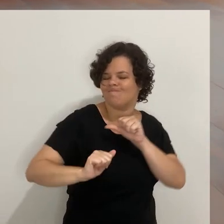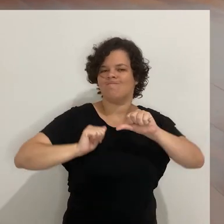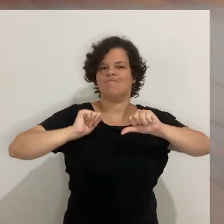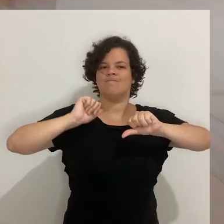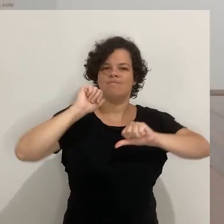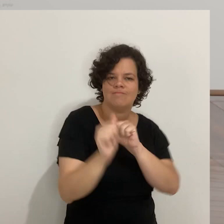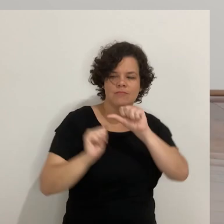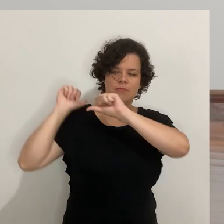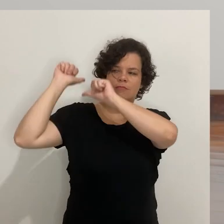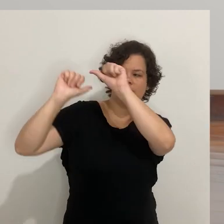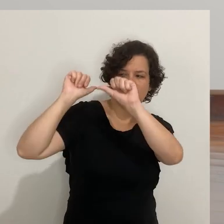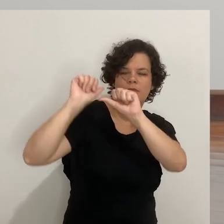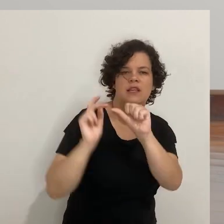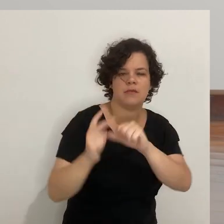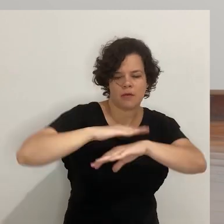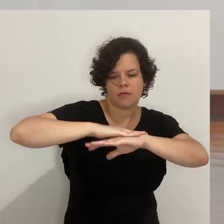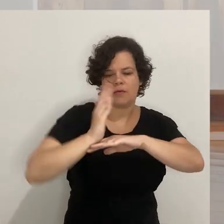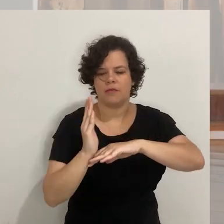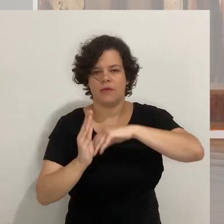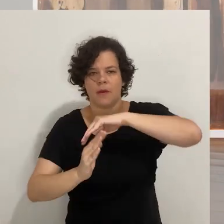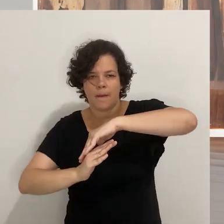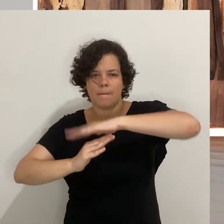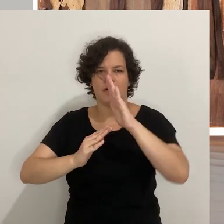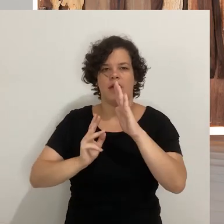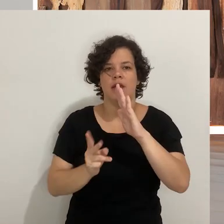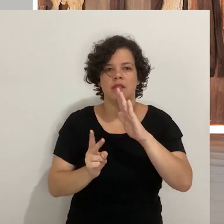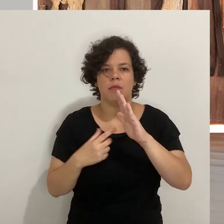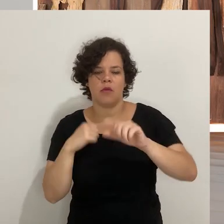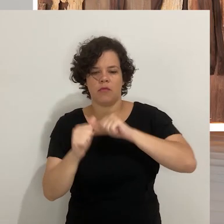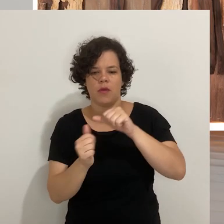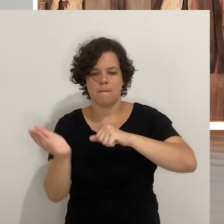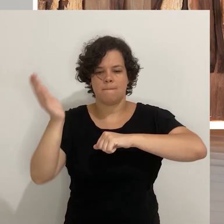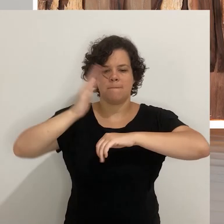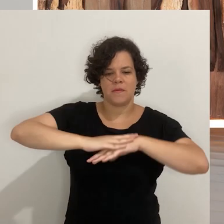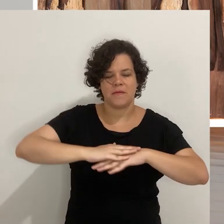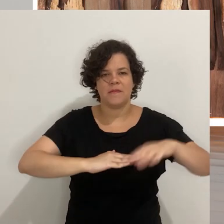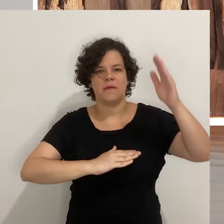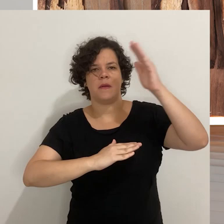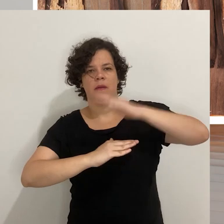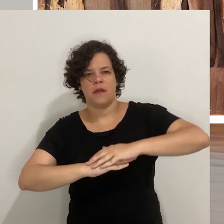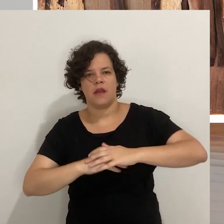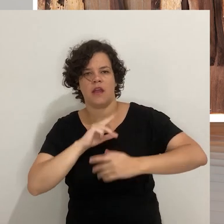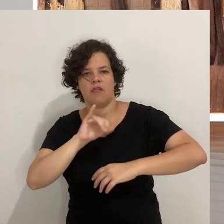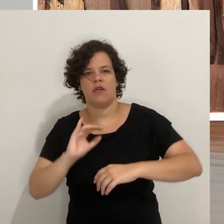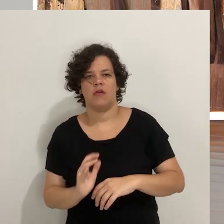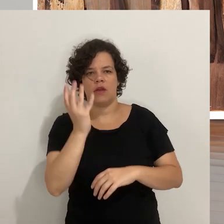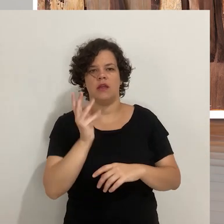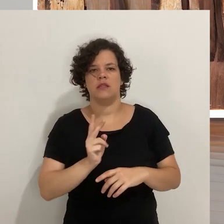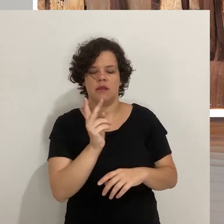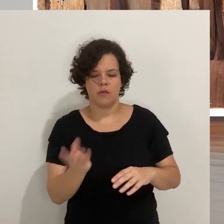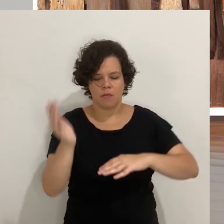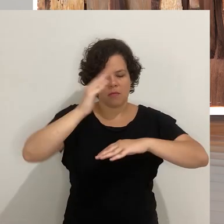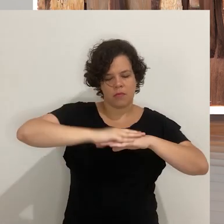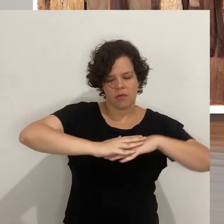preciso soltar as lascas e cada vez que eu monto, eu preciso colocar as cascas novamente. A cada vez que eu coloco as cascas no